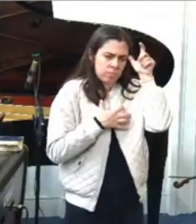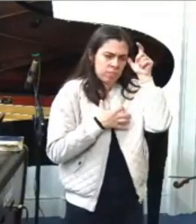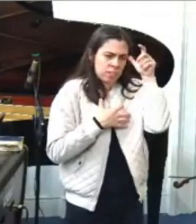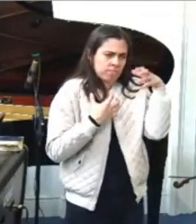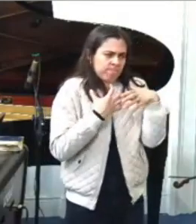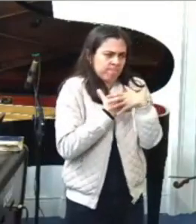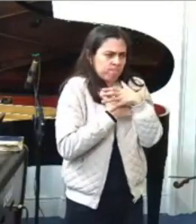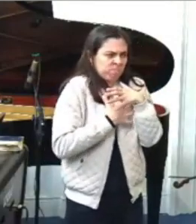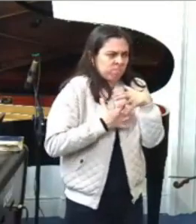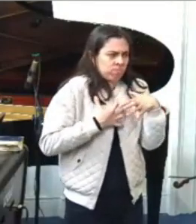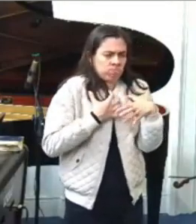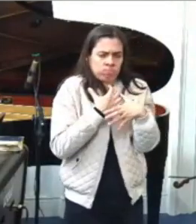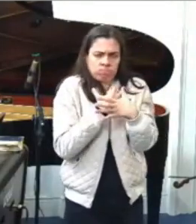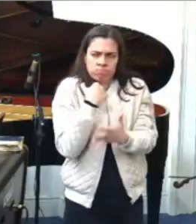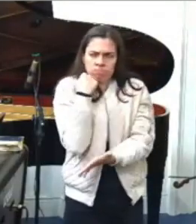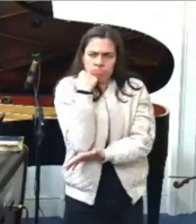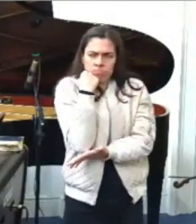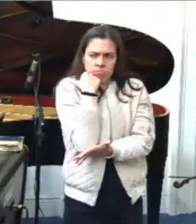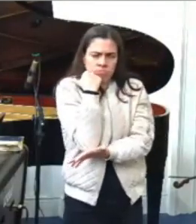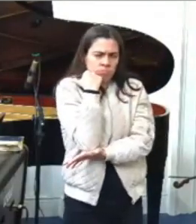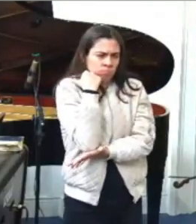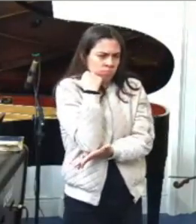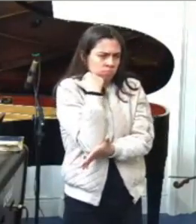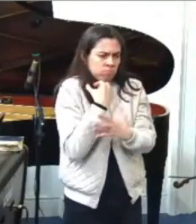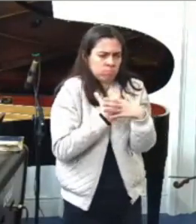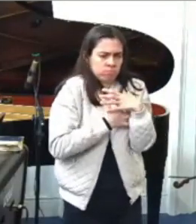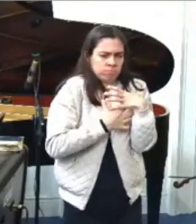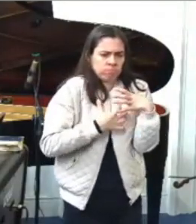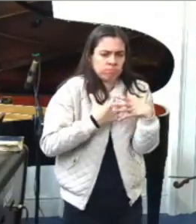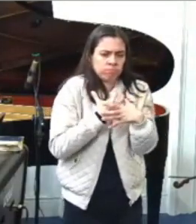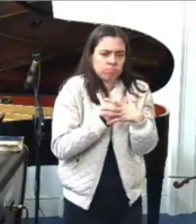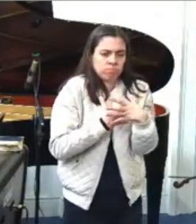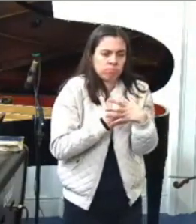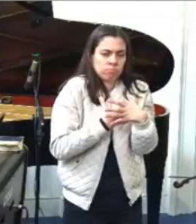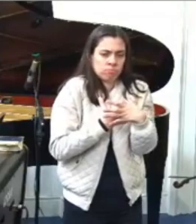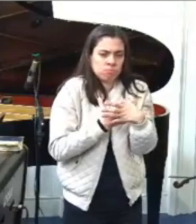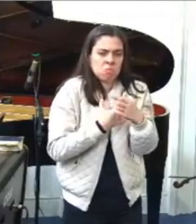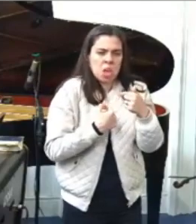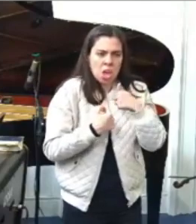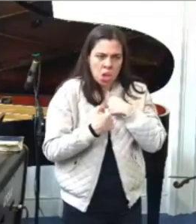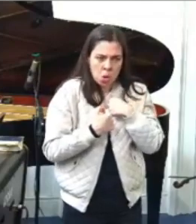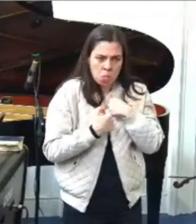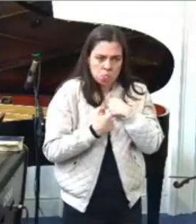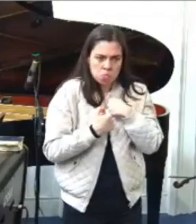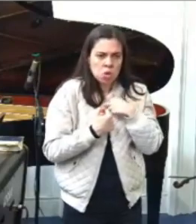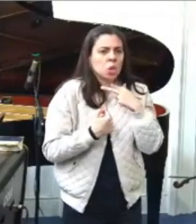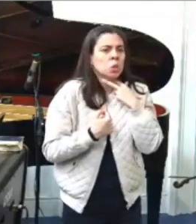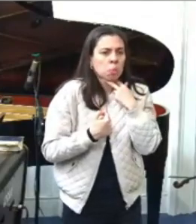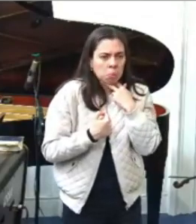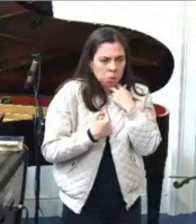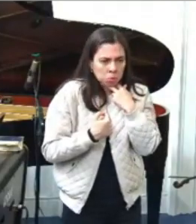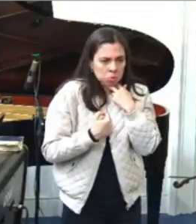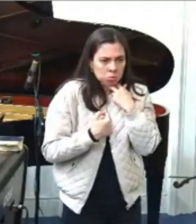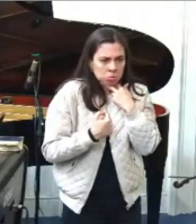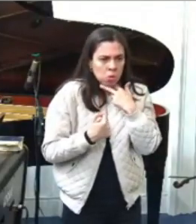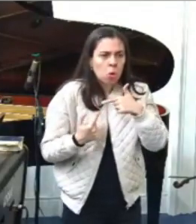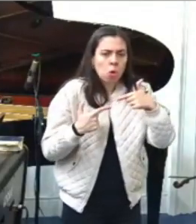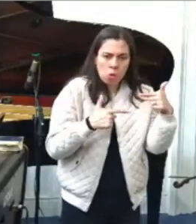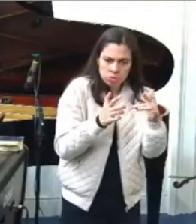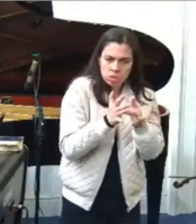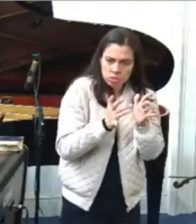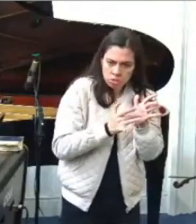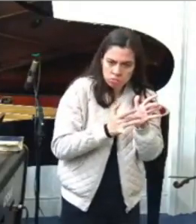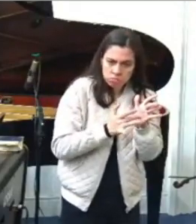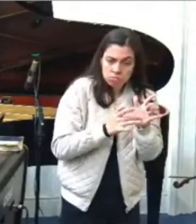o povo de Cristo Jesus. O versículo antes do nosso texto, capítulo 12, versículo 12, diz assim: